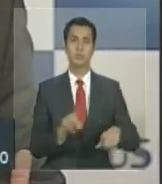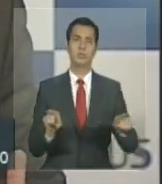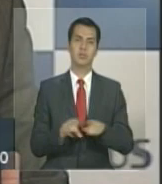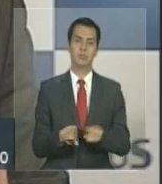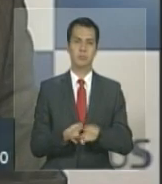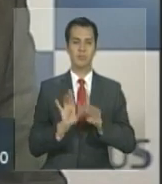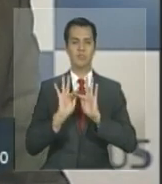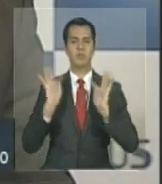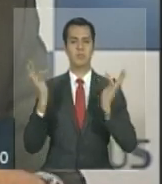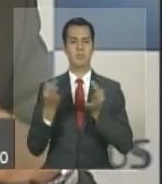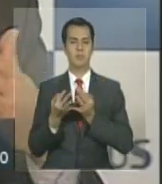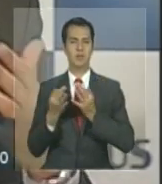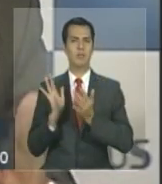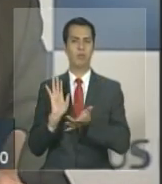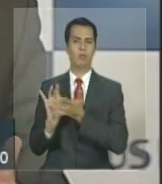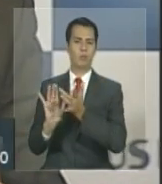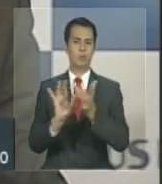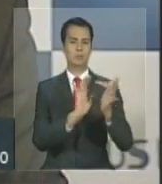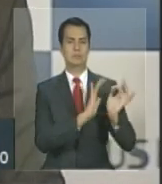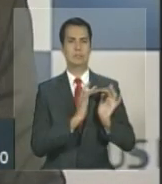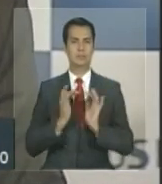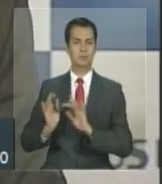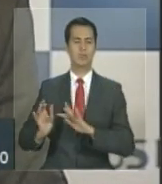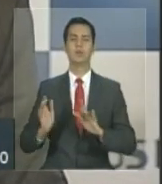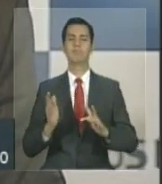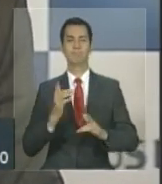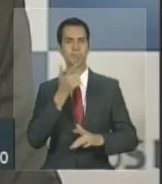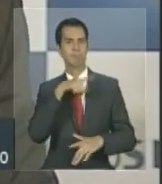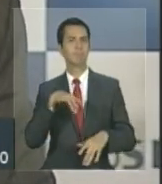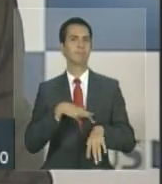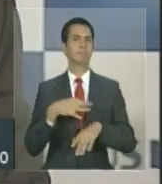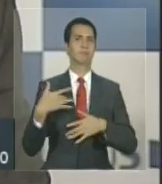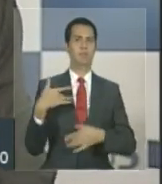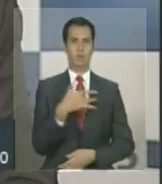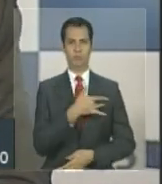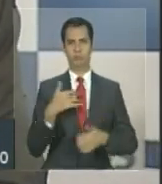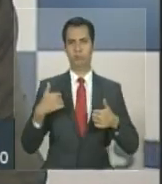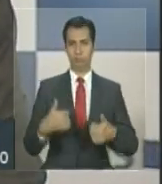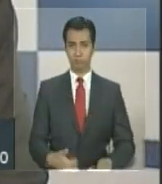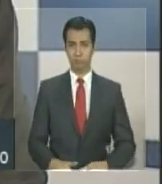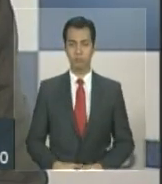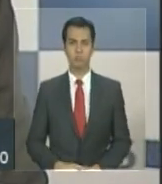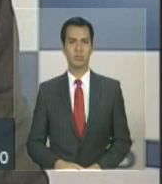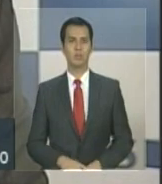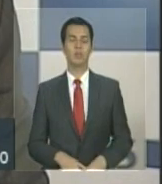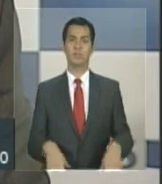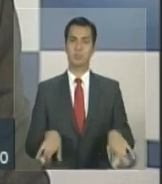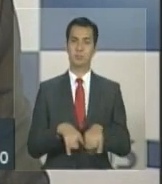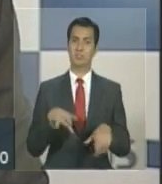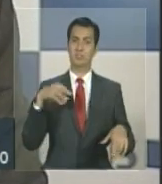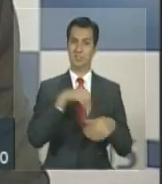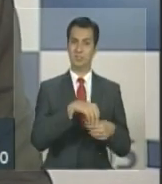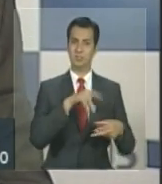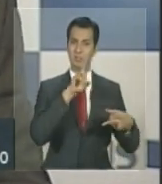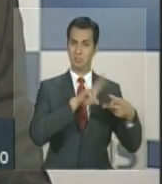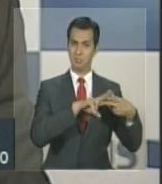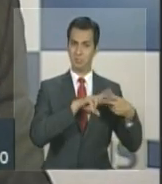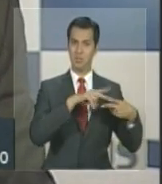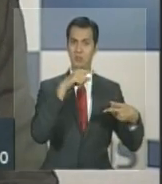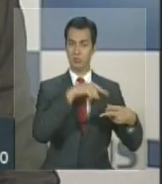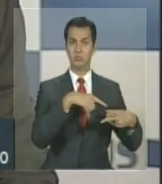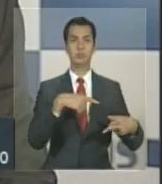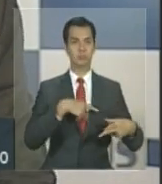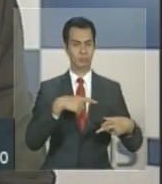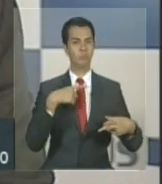nesses grupos vulneráveis, né, as pessoas que trabalham com quem está nesses grupos vulneráveis. No caso do sistema prisional, nós acreditamos que, ao